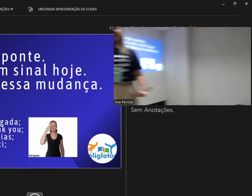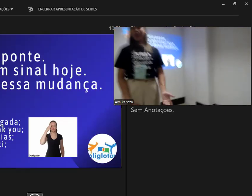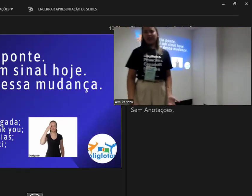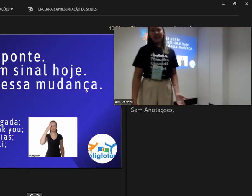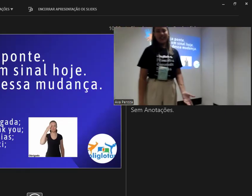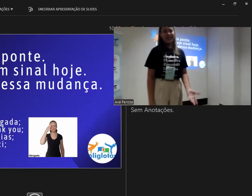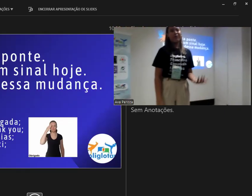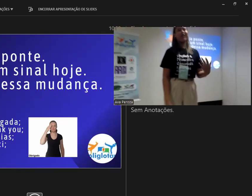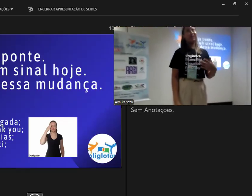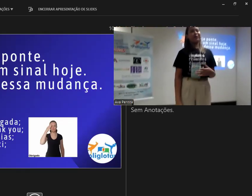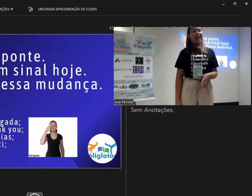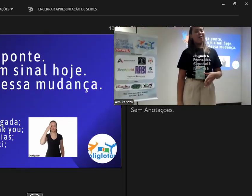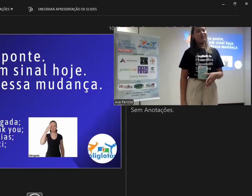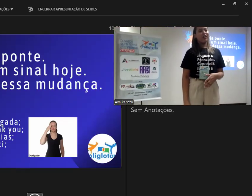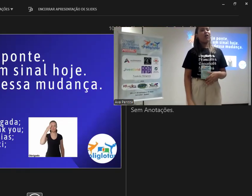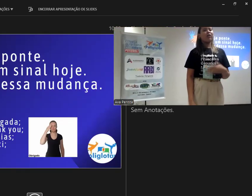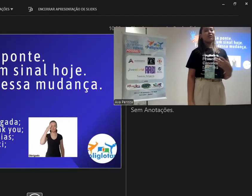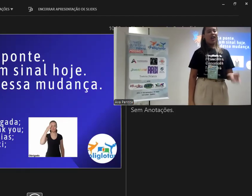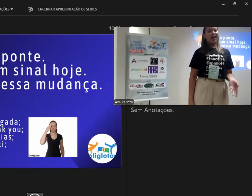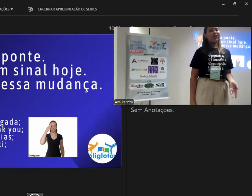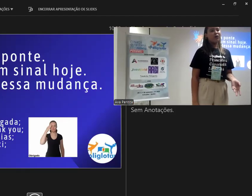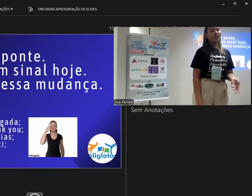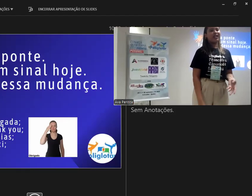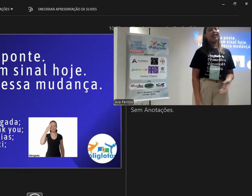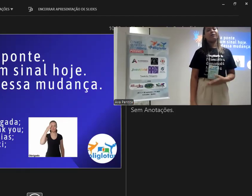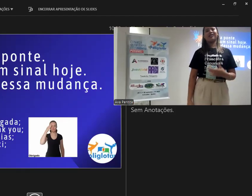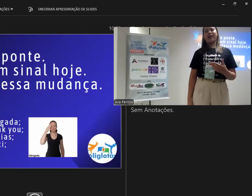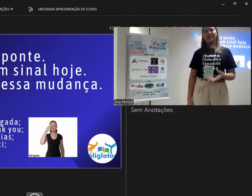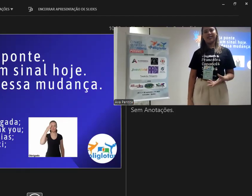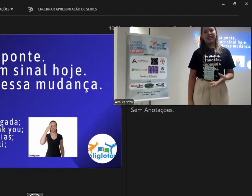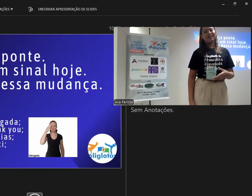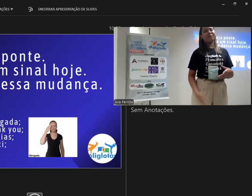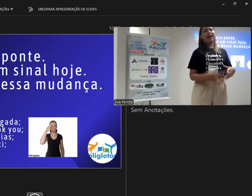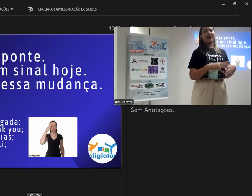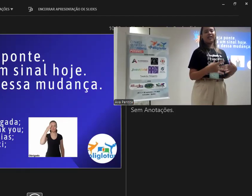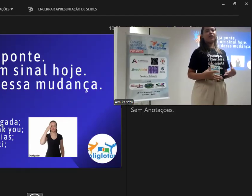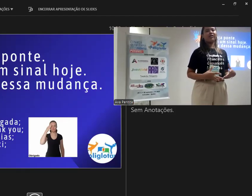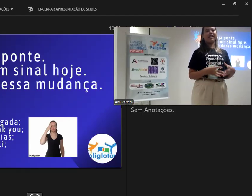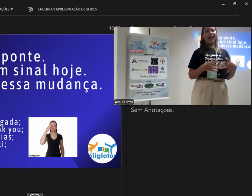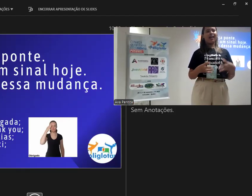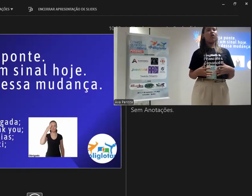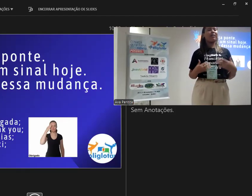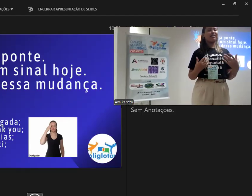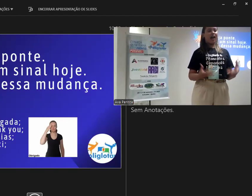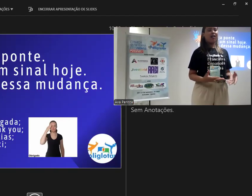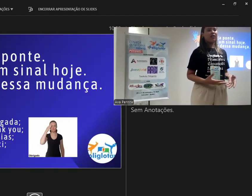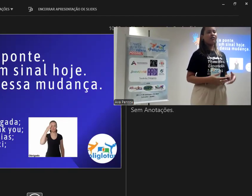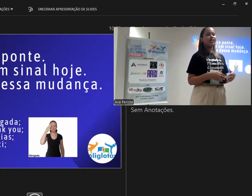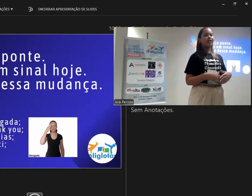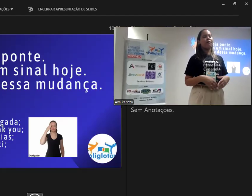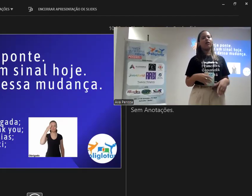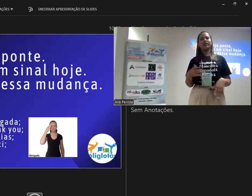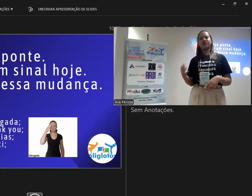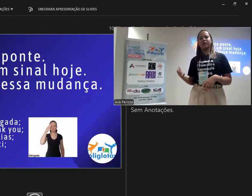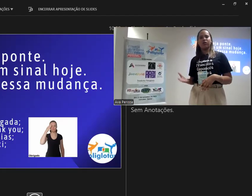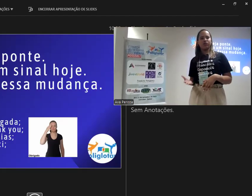Viajante Poliglota, vocês podem encontrar. Eu dou aulas online hoje, né? Libras básica, para aquelas pessoas que querem começar. Então, se você